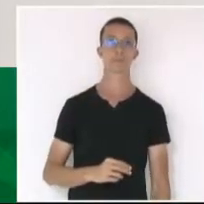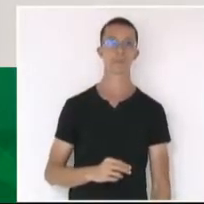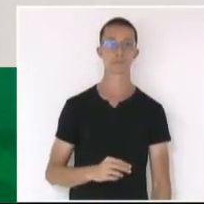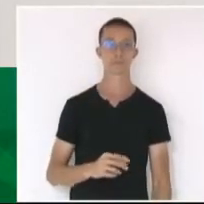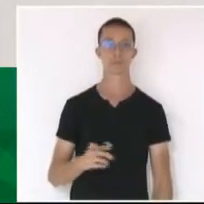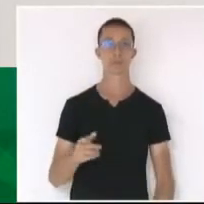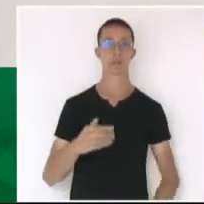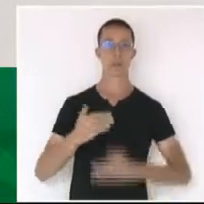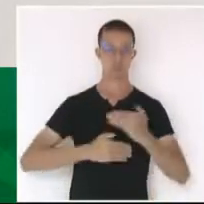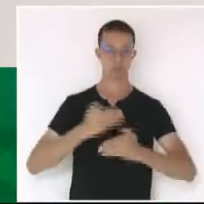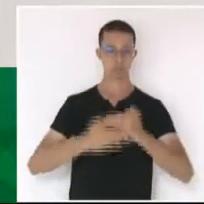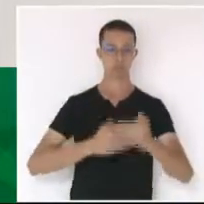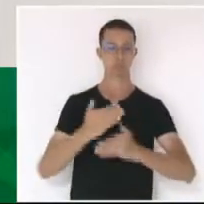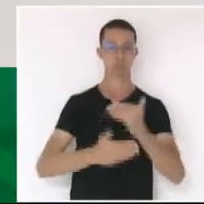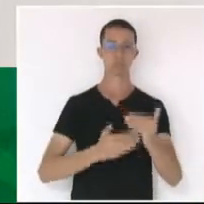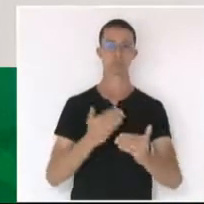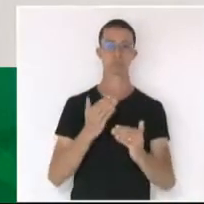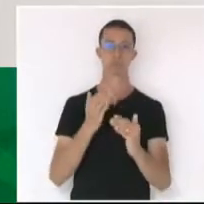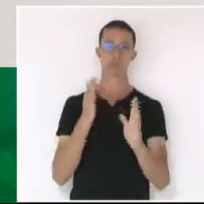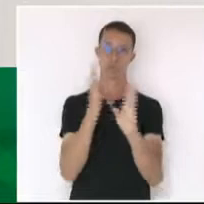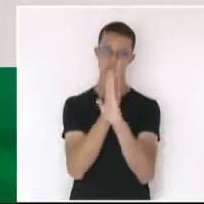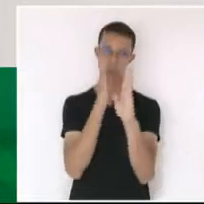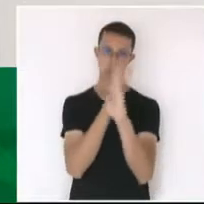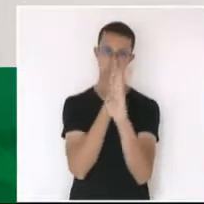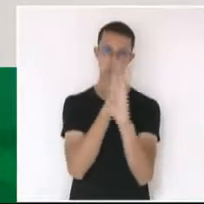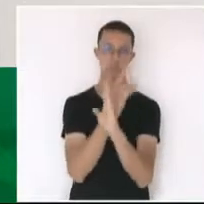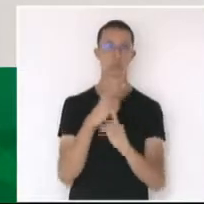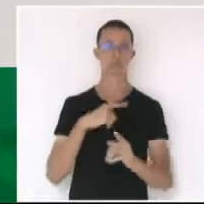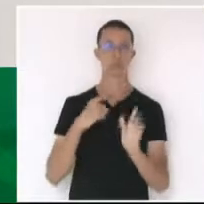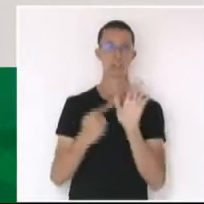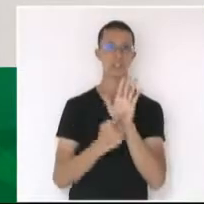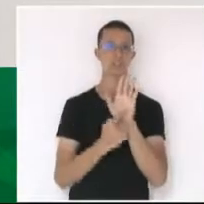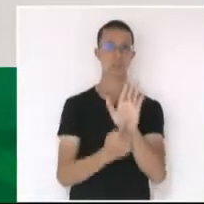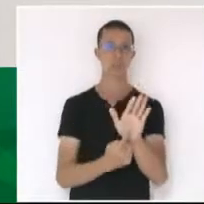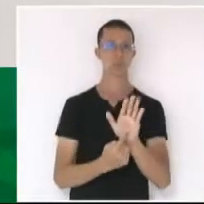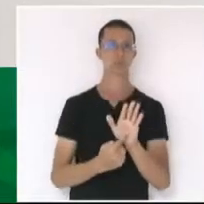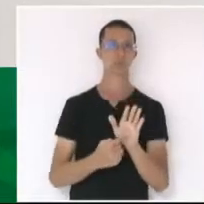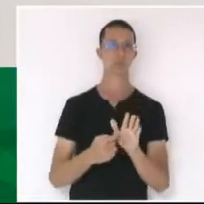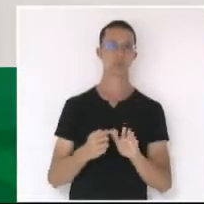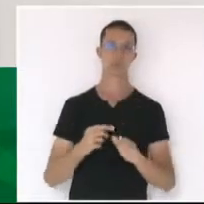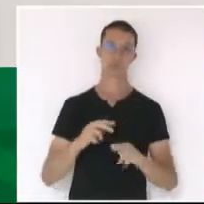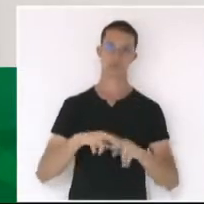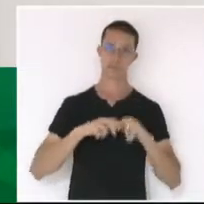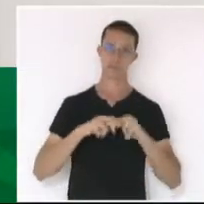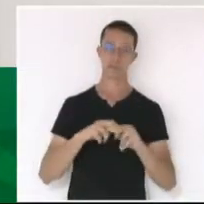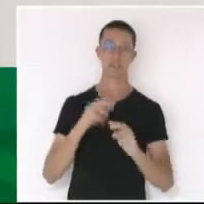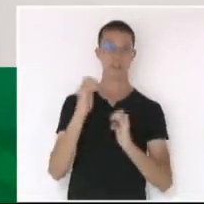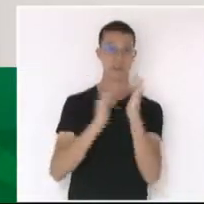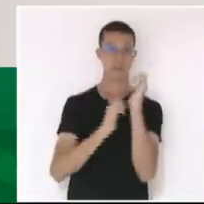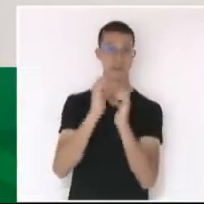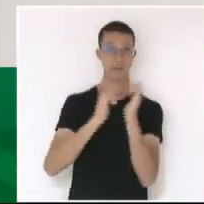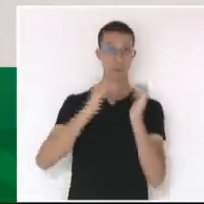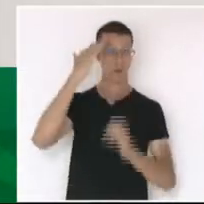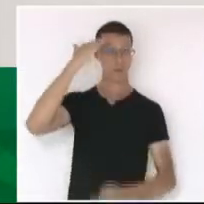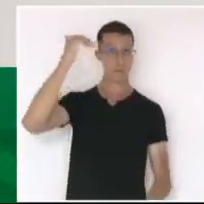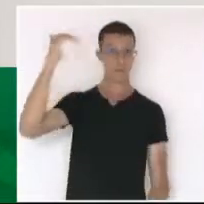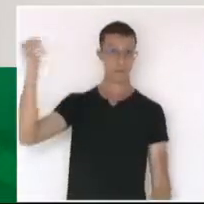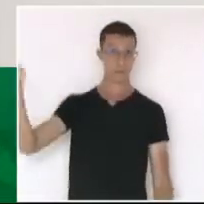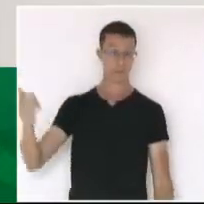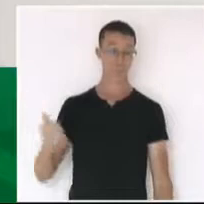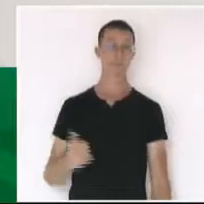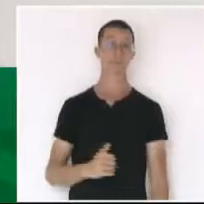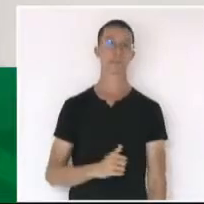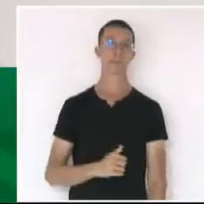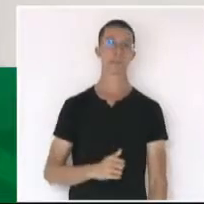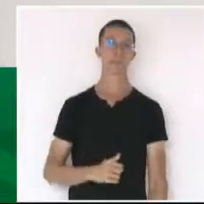mais uma investigação a respeito de denúncias praticadas por uma empresa de renome nacional e nesse particular